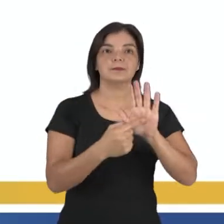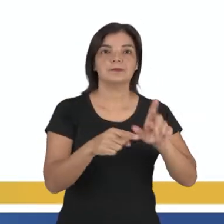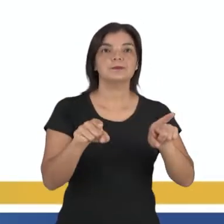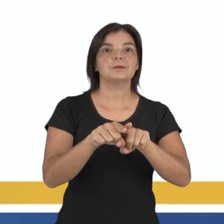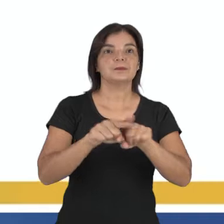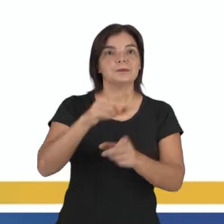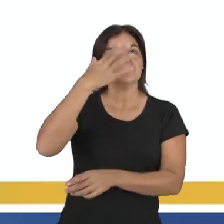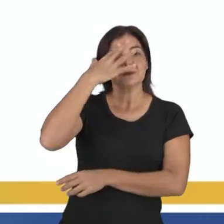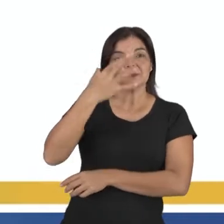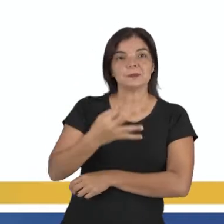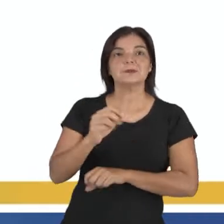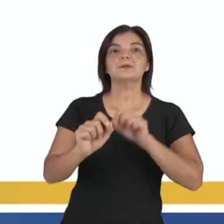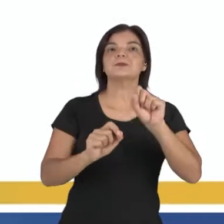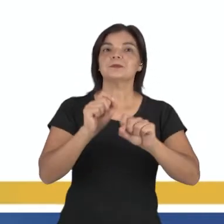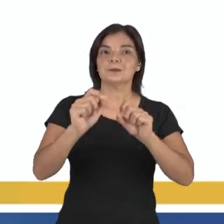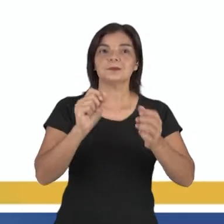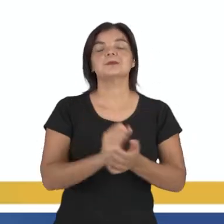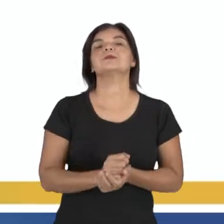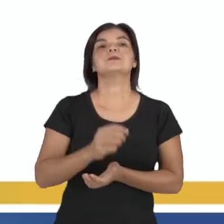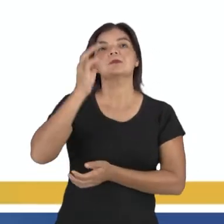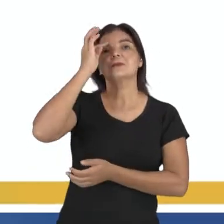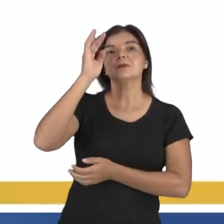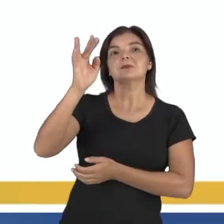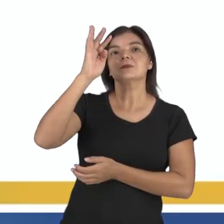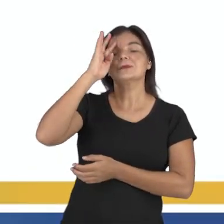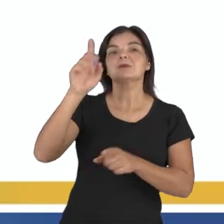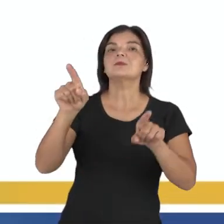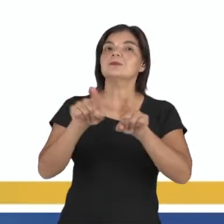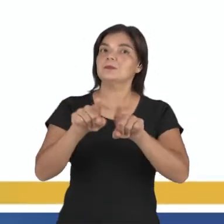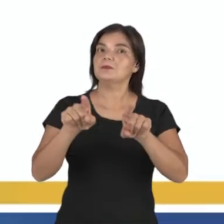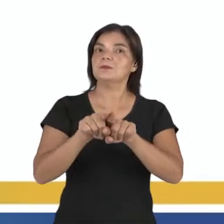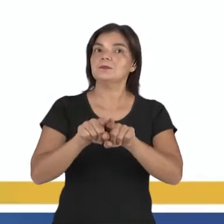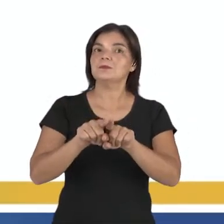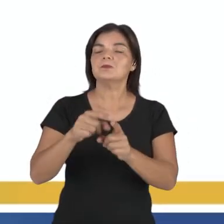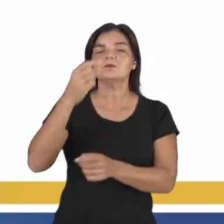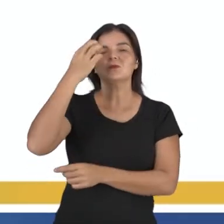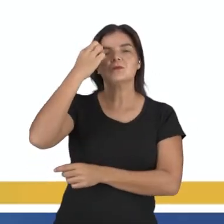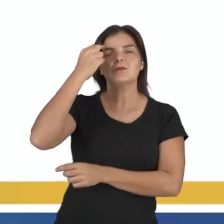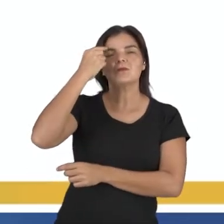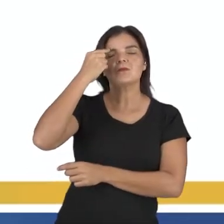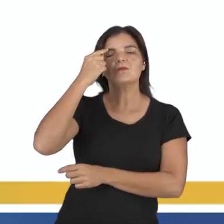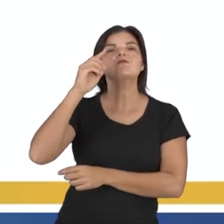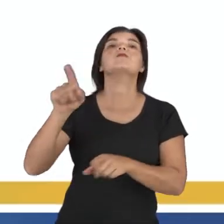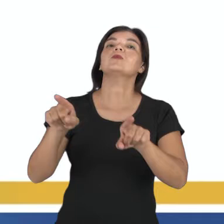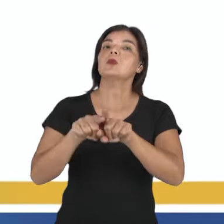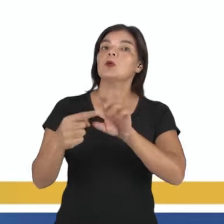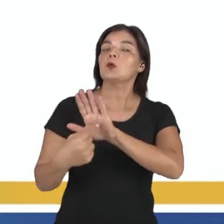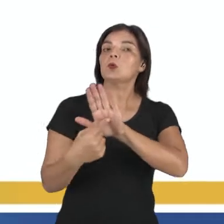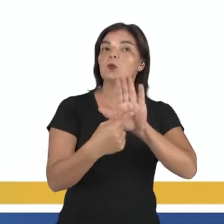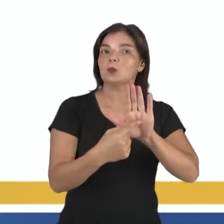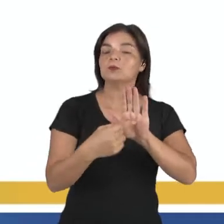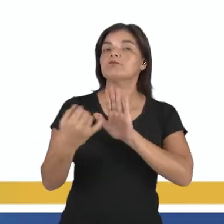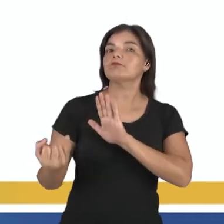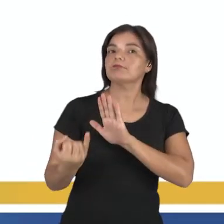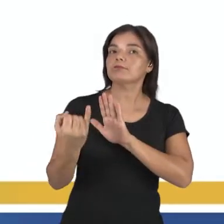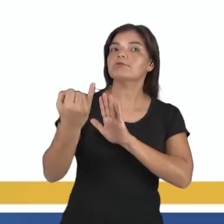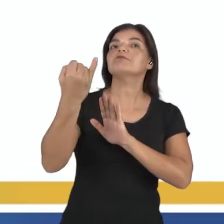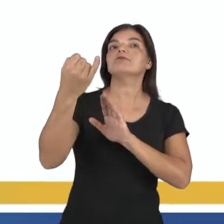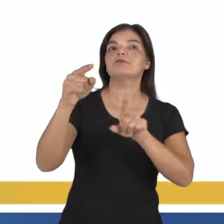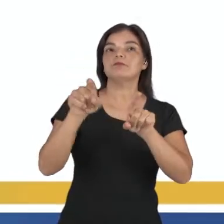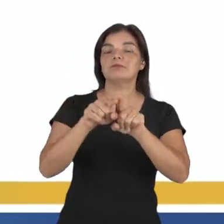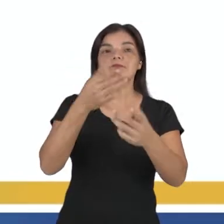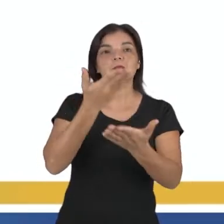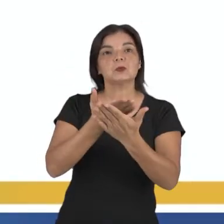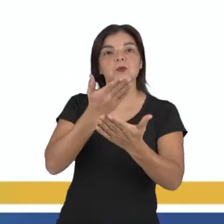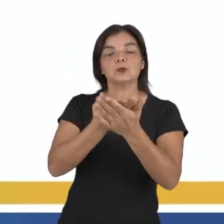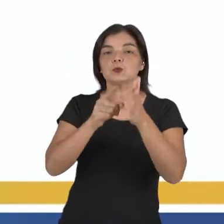representam justamente os teóricos, os grandes pensadores que marcaram, digamos assim, o